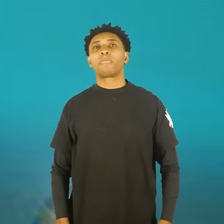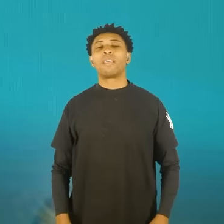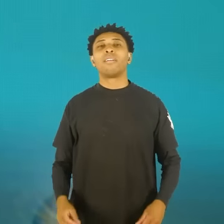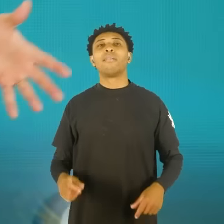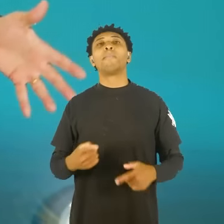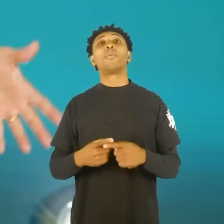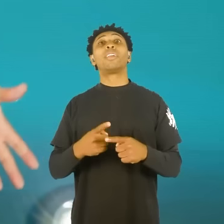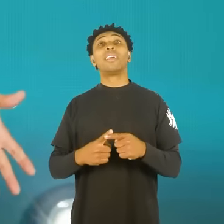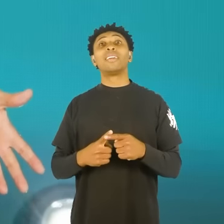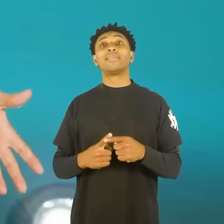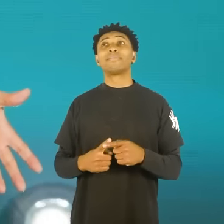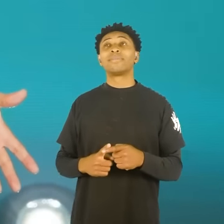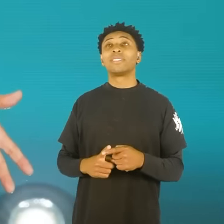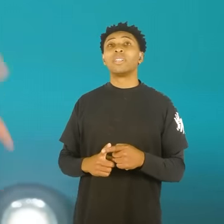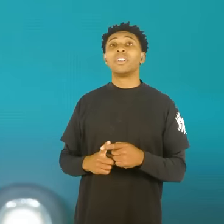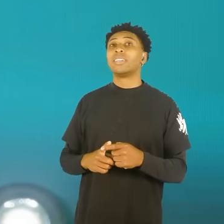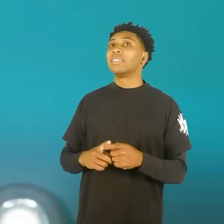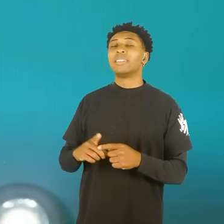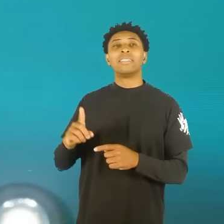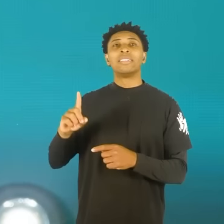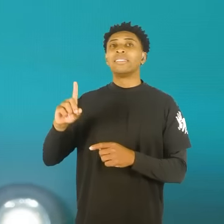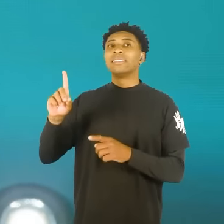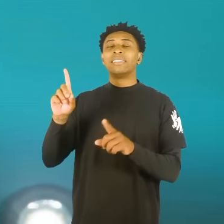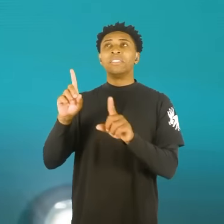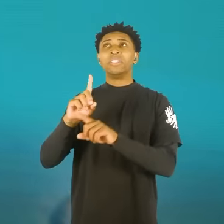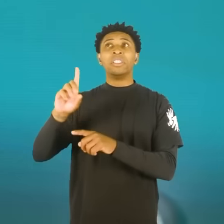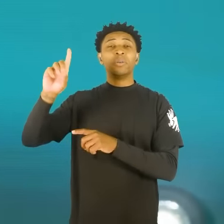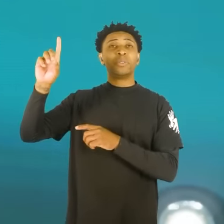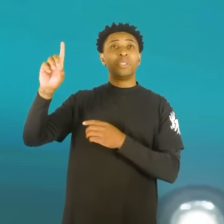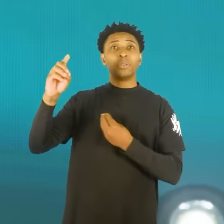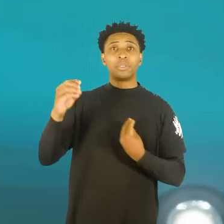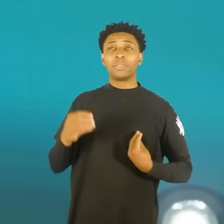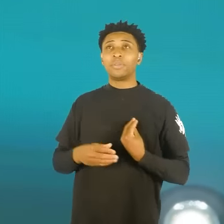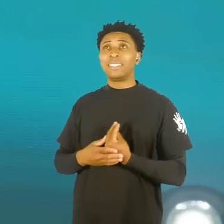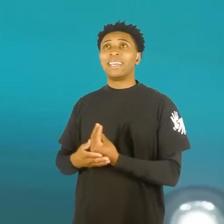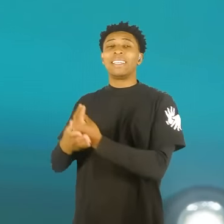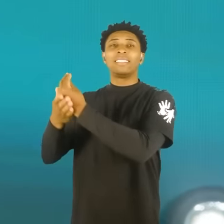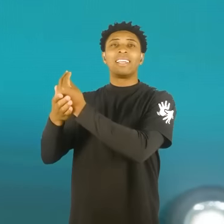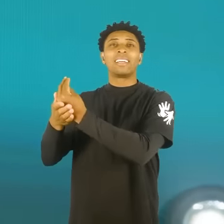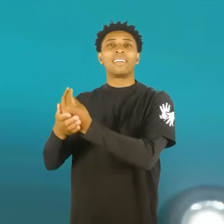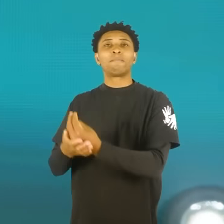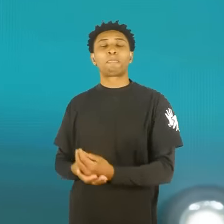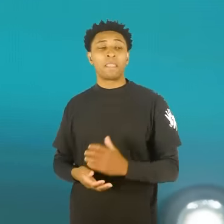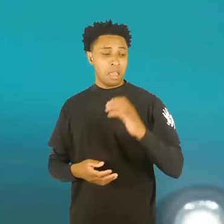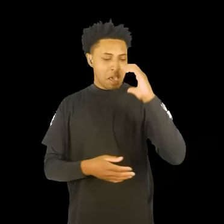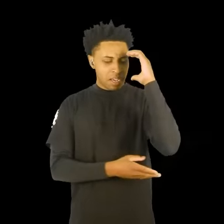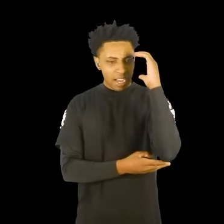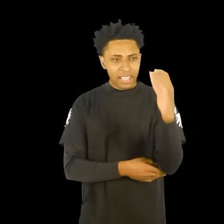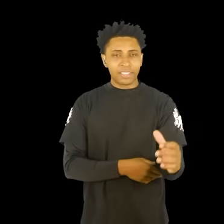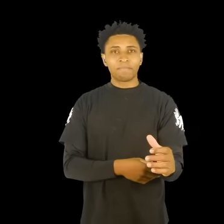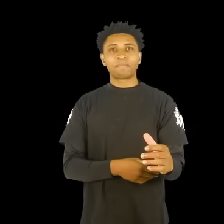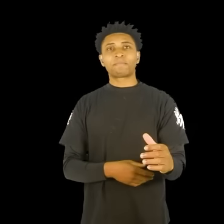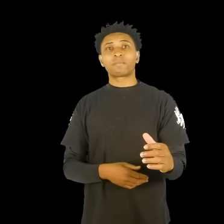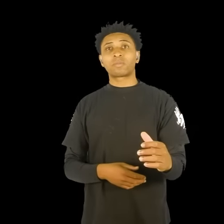quê? Porque não trata. Deus está dizendo: se você fizer o certo, Eu rejeitei você, Caim, porque eu te amo.